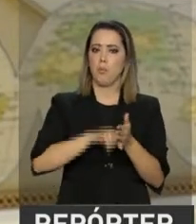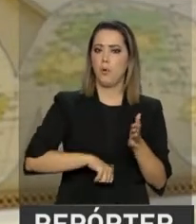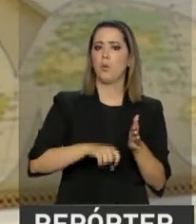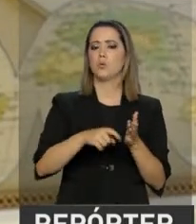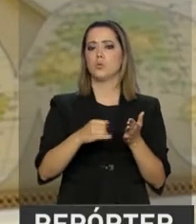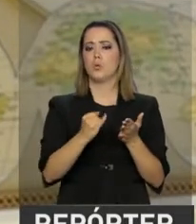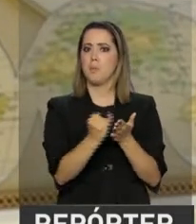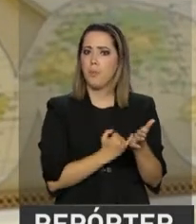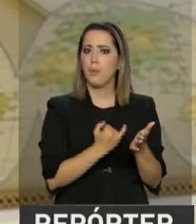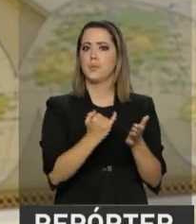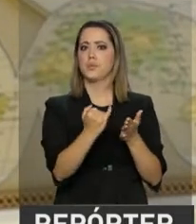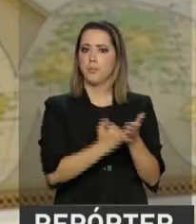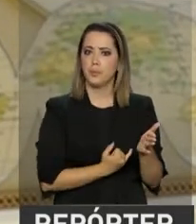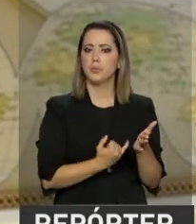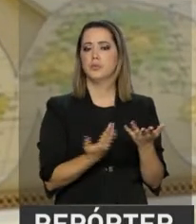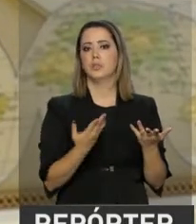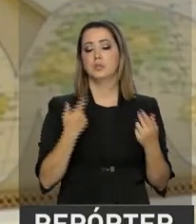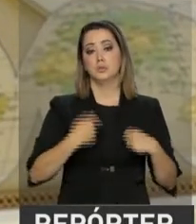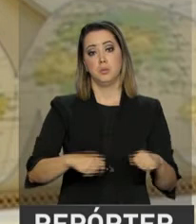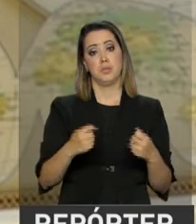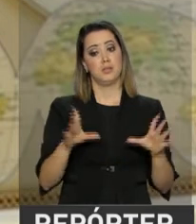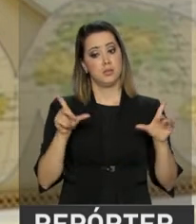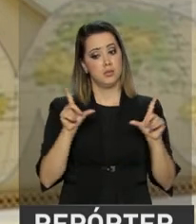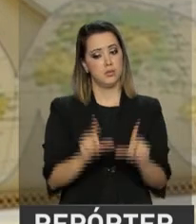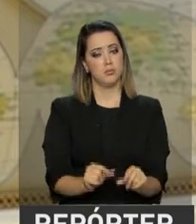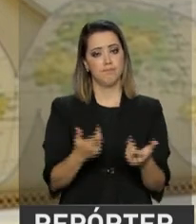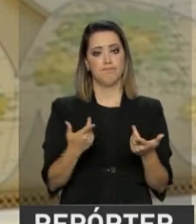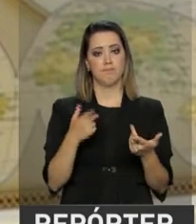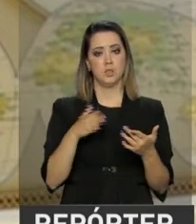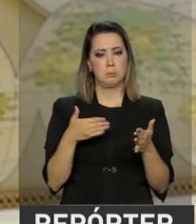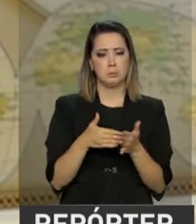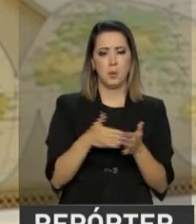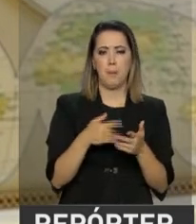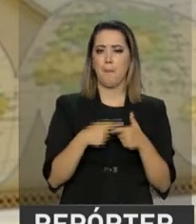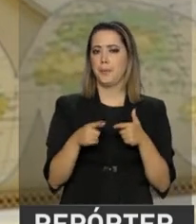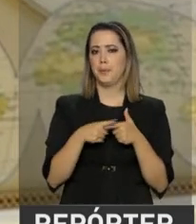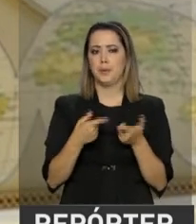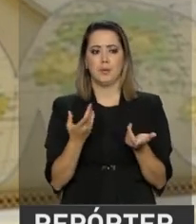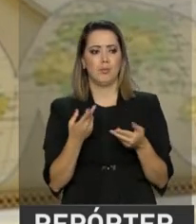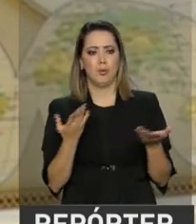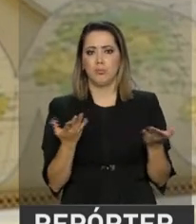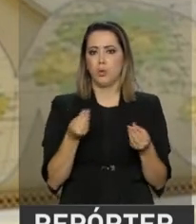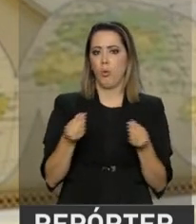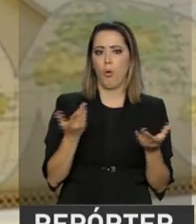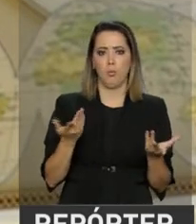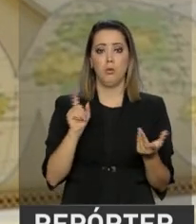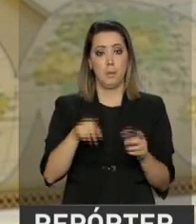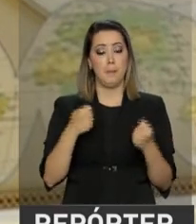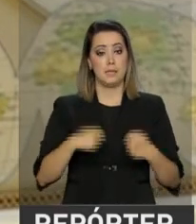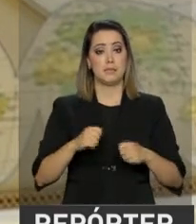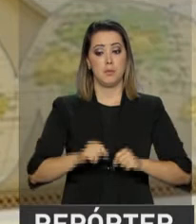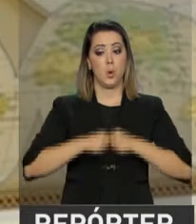tem que ser feito nessa área tem tem tem muitas barreiras que não se justificam tem que haver um esforço também